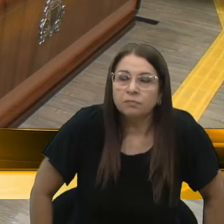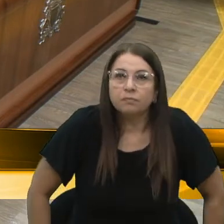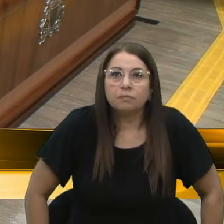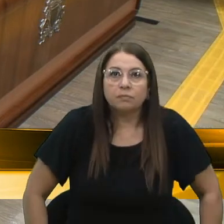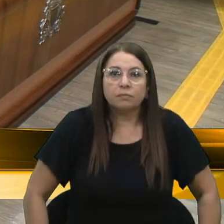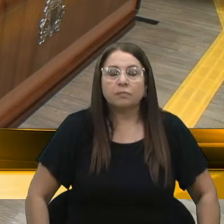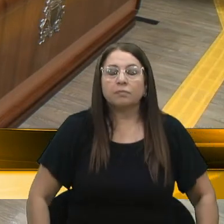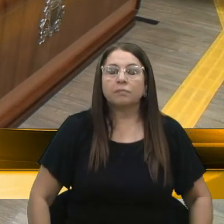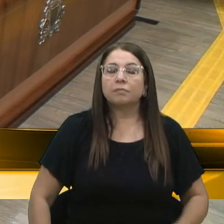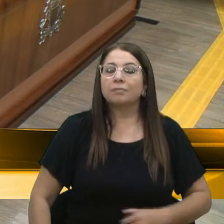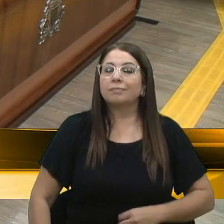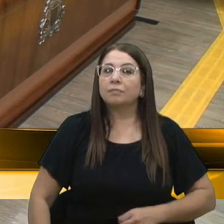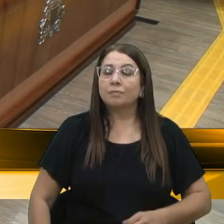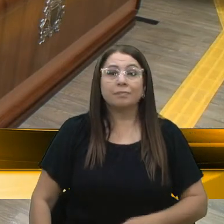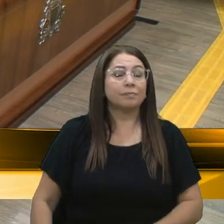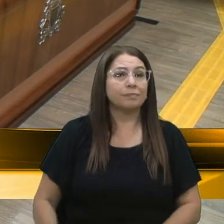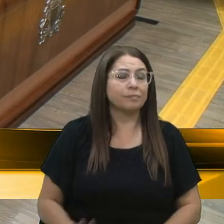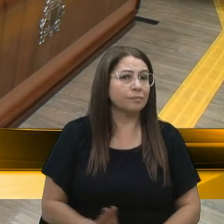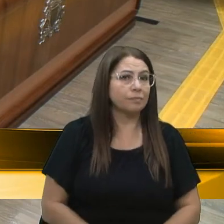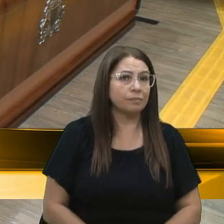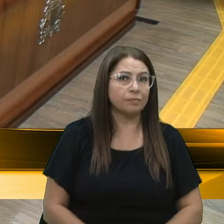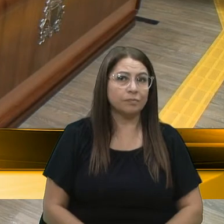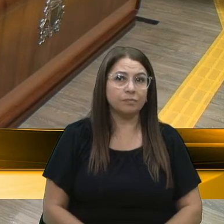Vereador Acho que o primeiro foi o Bressan pediu Cadore. a parte.